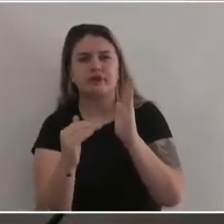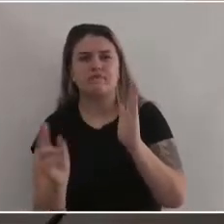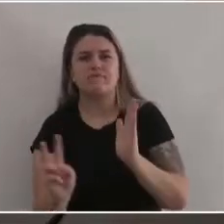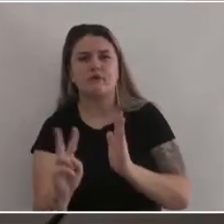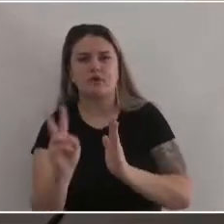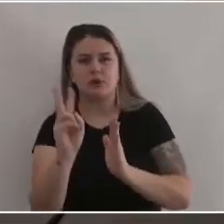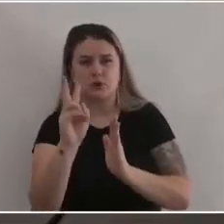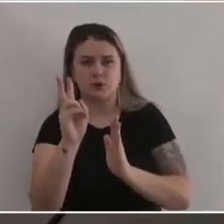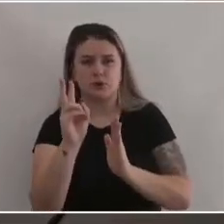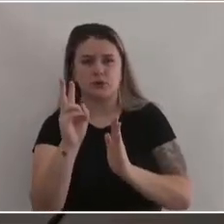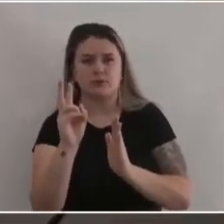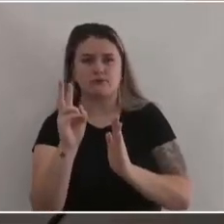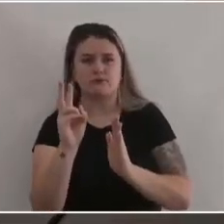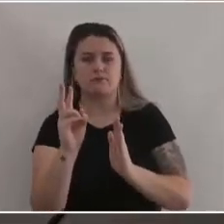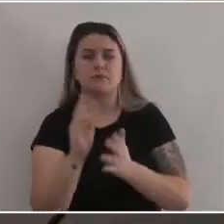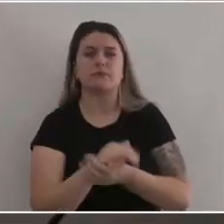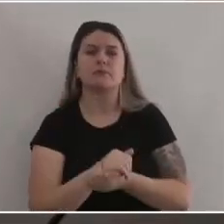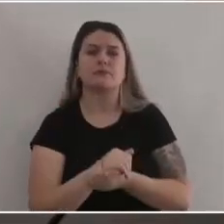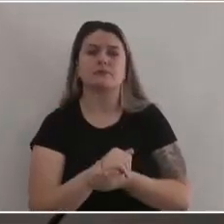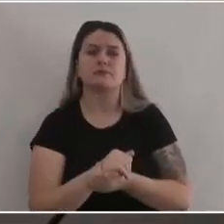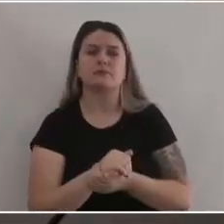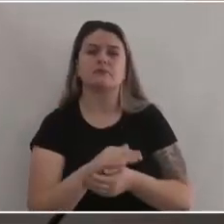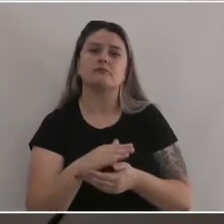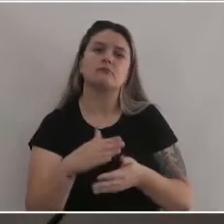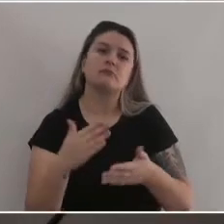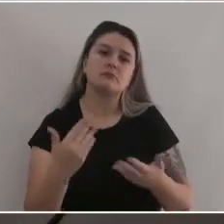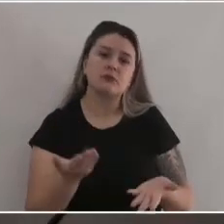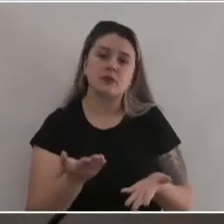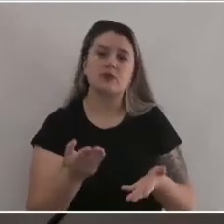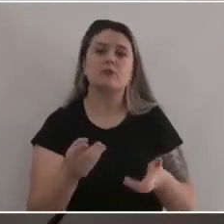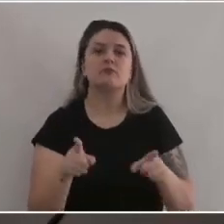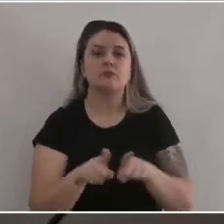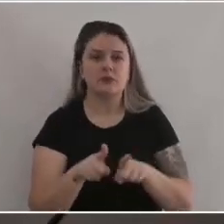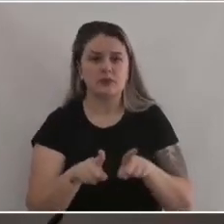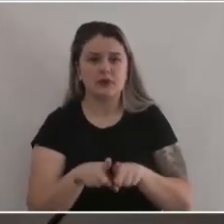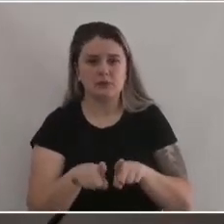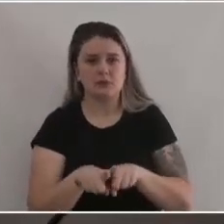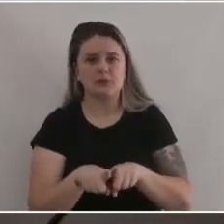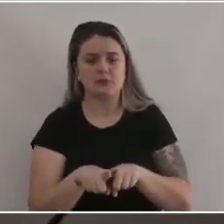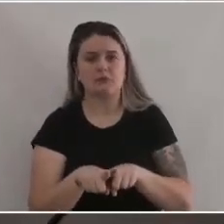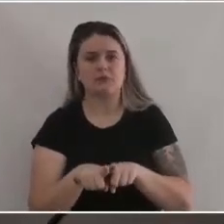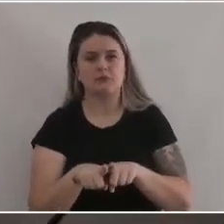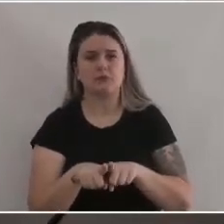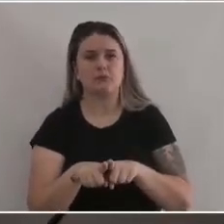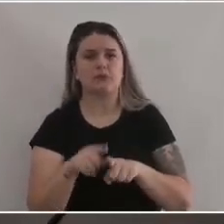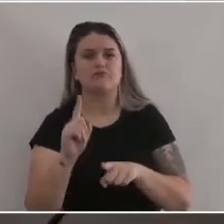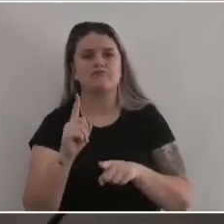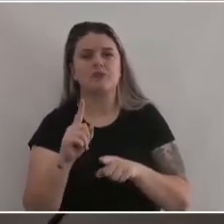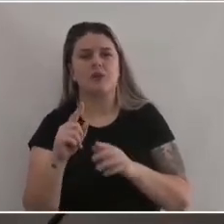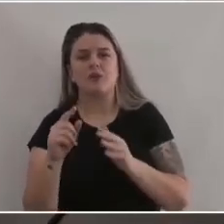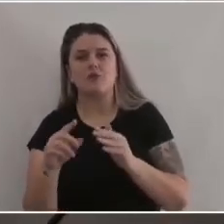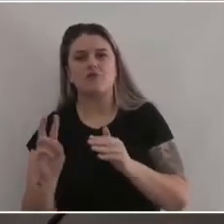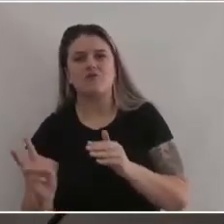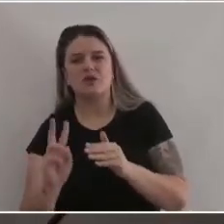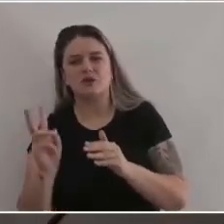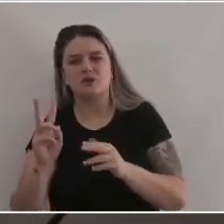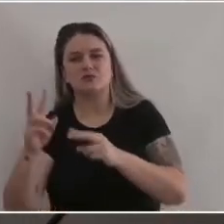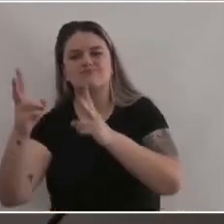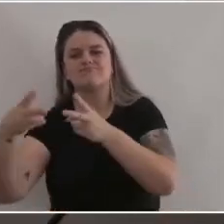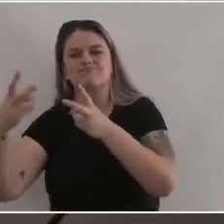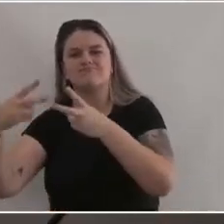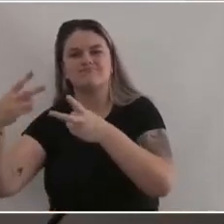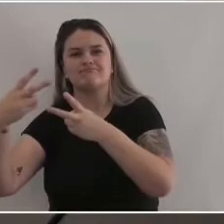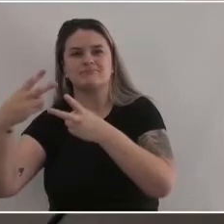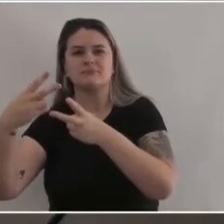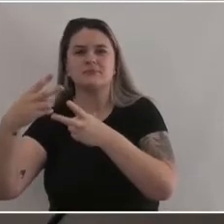valores das aplicações, então, automaticamente também reflete no valor arrecadado através dos rendimentos,